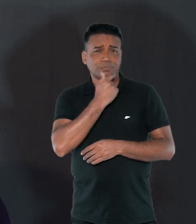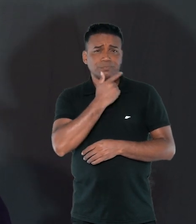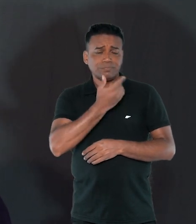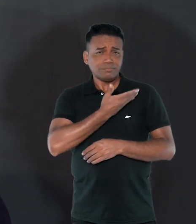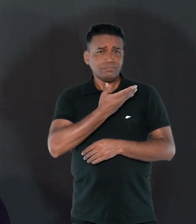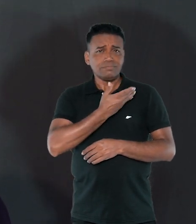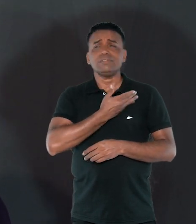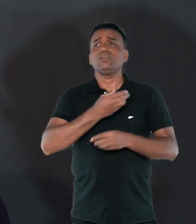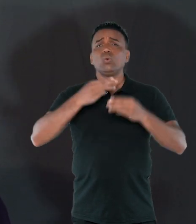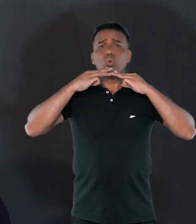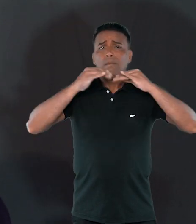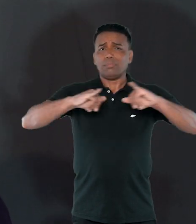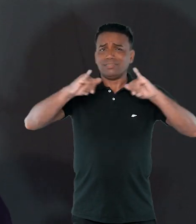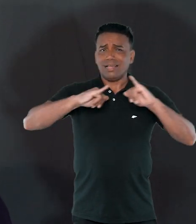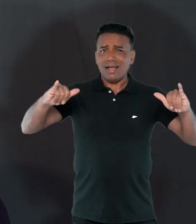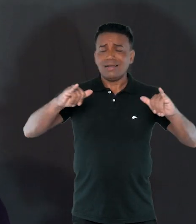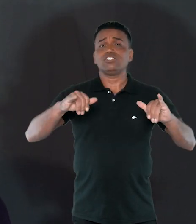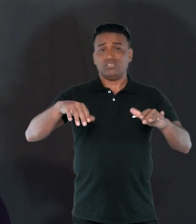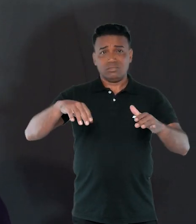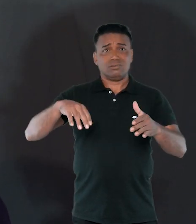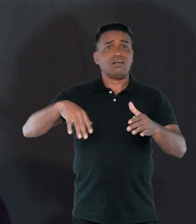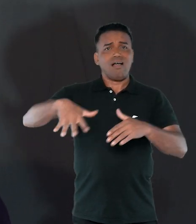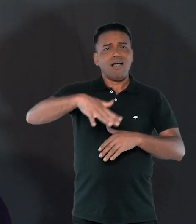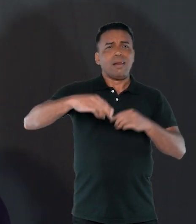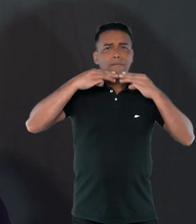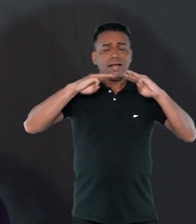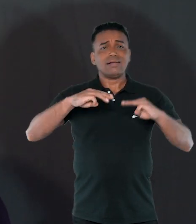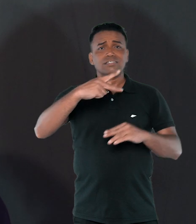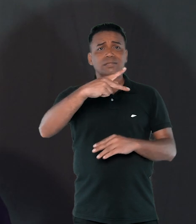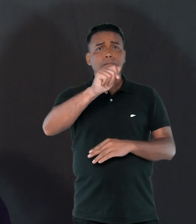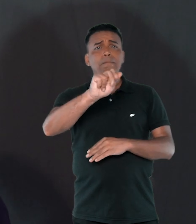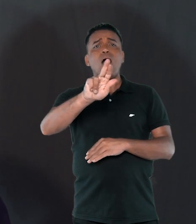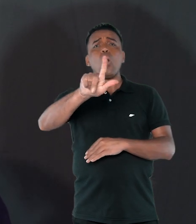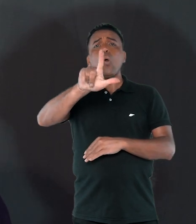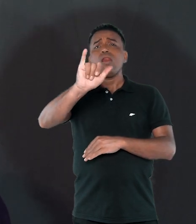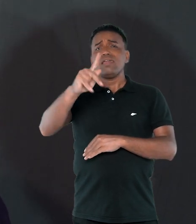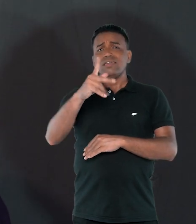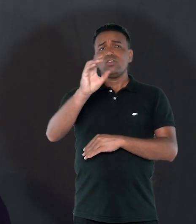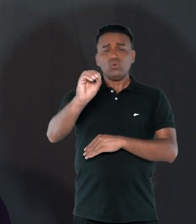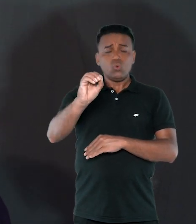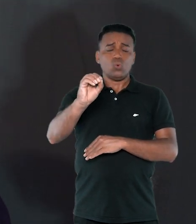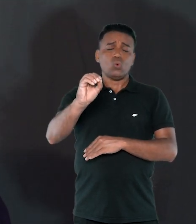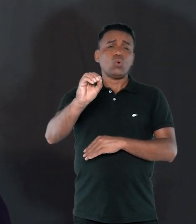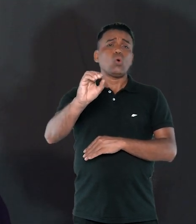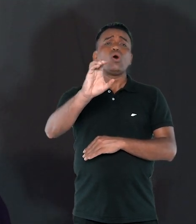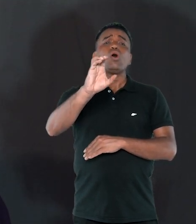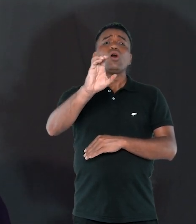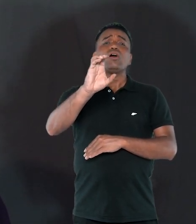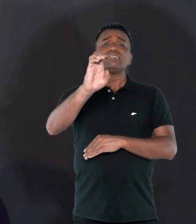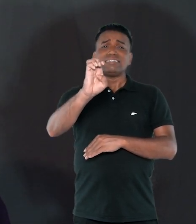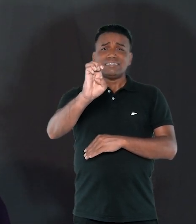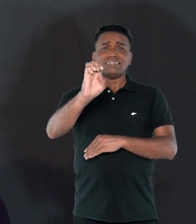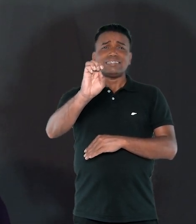professor publicitário, de marketing, o Paulinho César Coelho, uma pena que não está mais aqui com a gente,